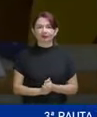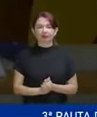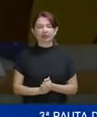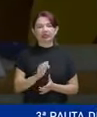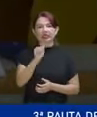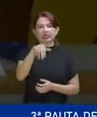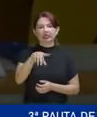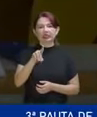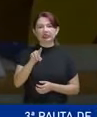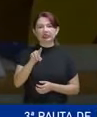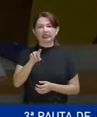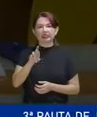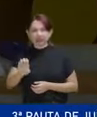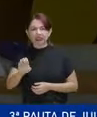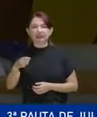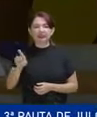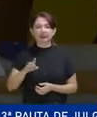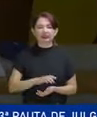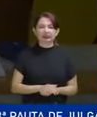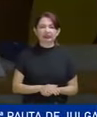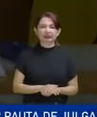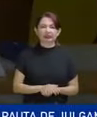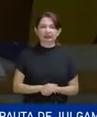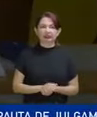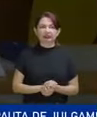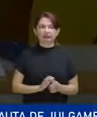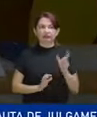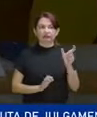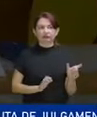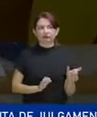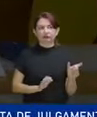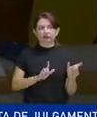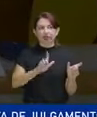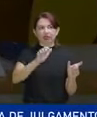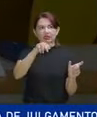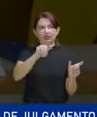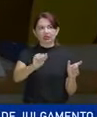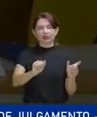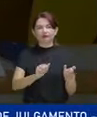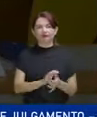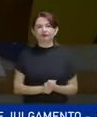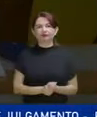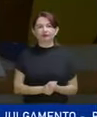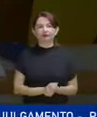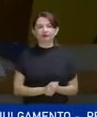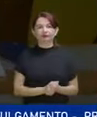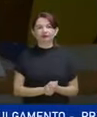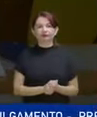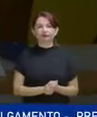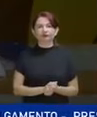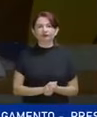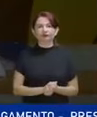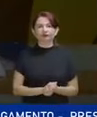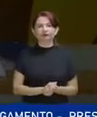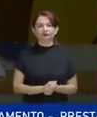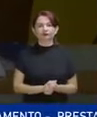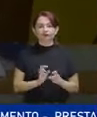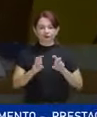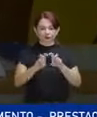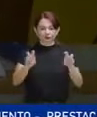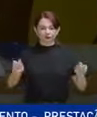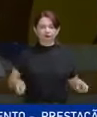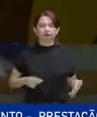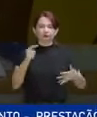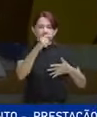dos Santos Abidon, ainda Lana do Socorro Dias Picanço. A turma